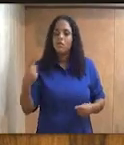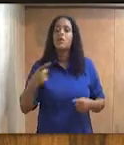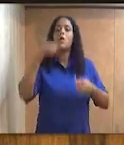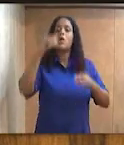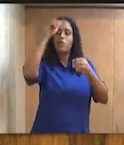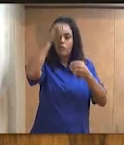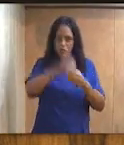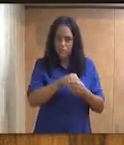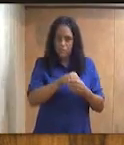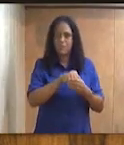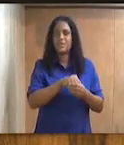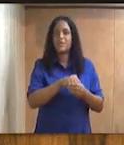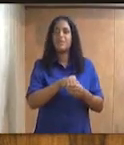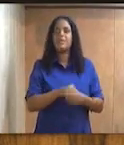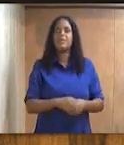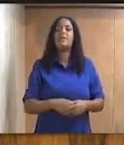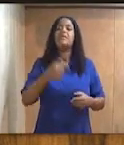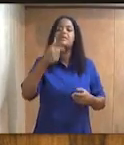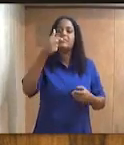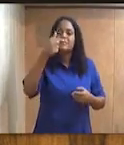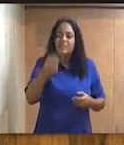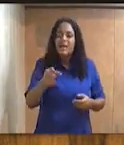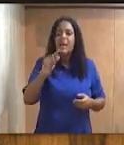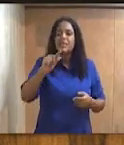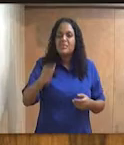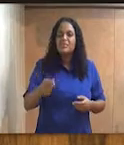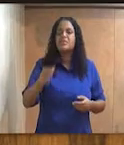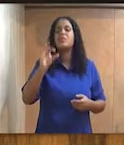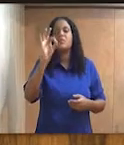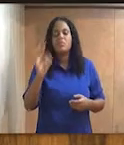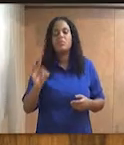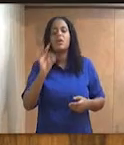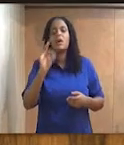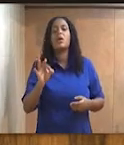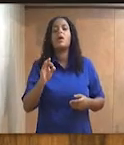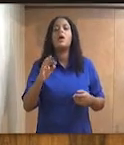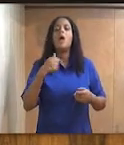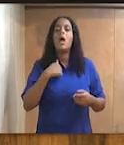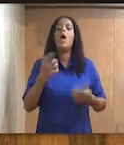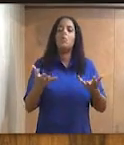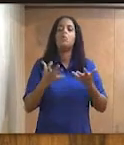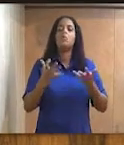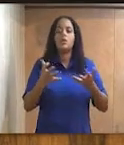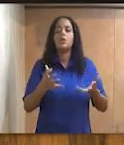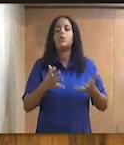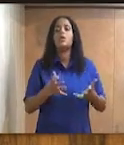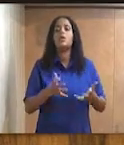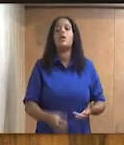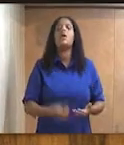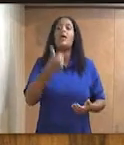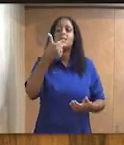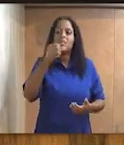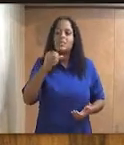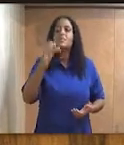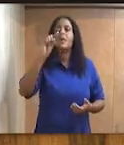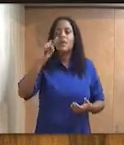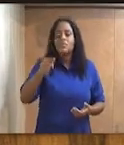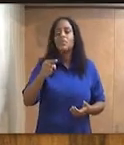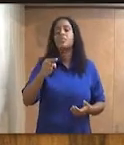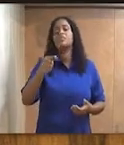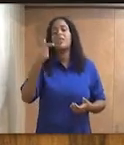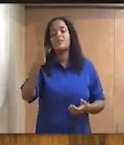votando 7 ponto alguma coisa em 3 vezes, eu gostaria de estar votando 10.67, que é o